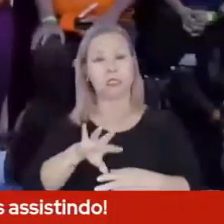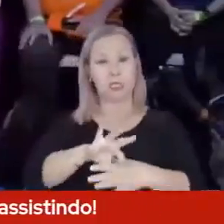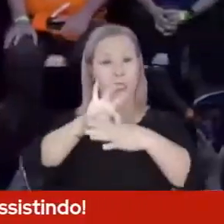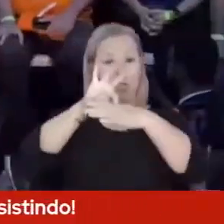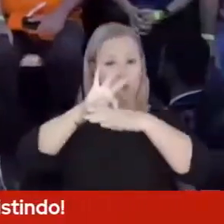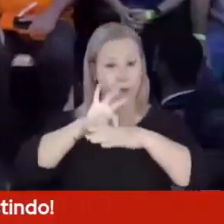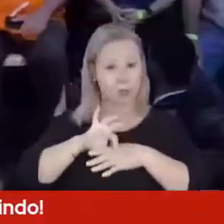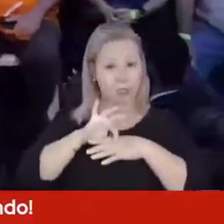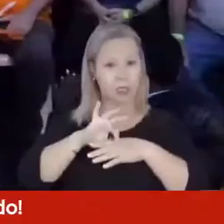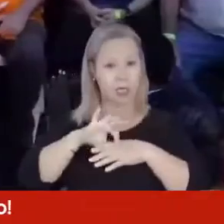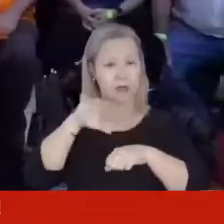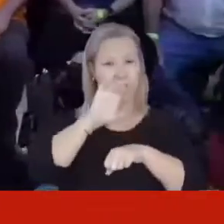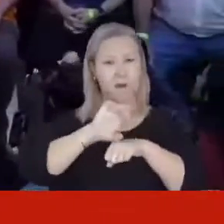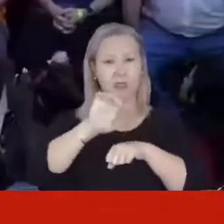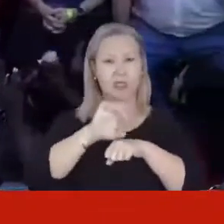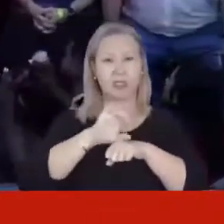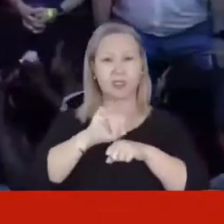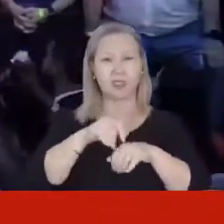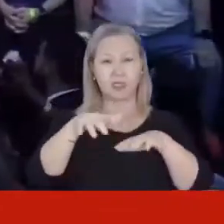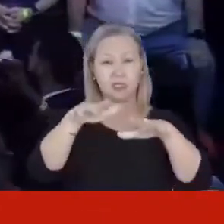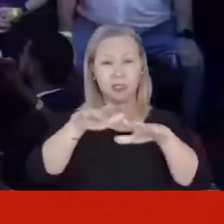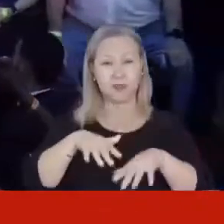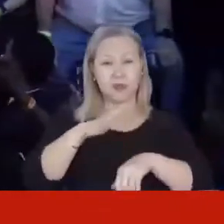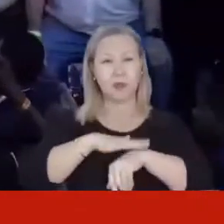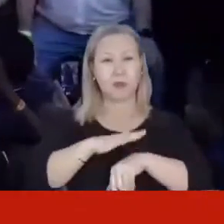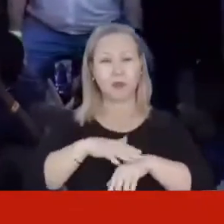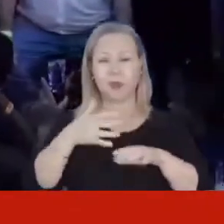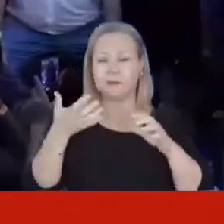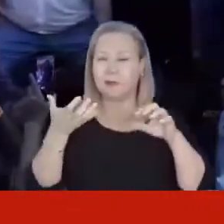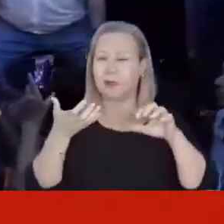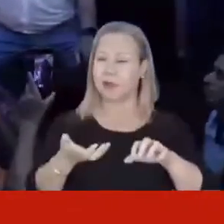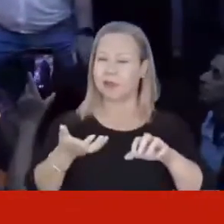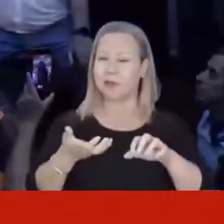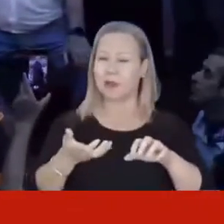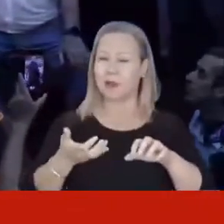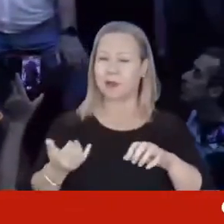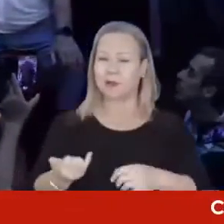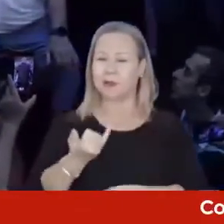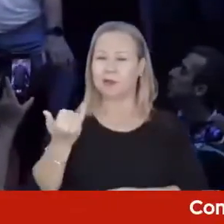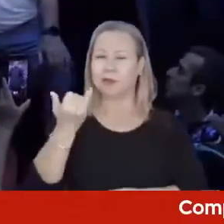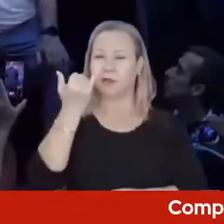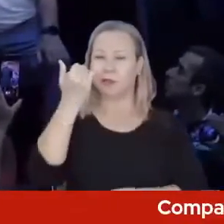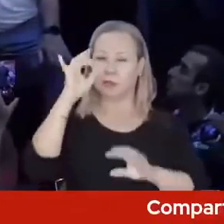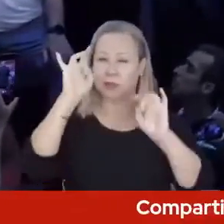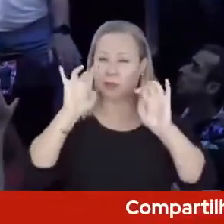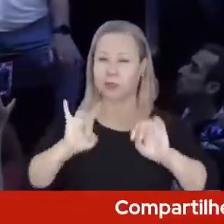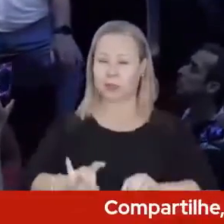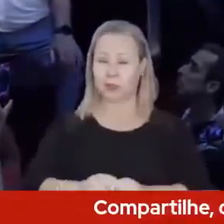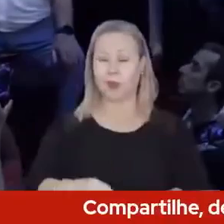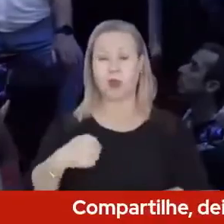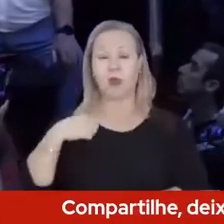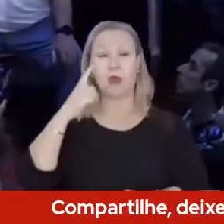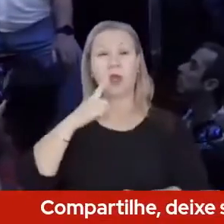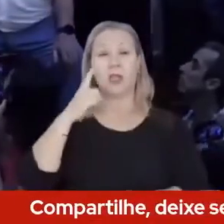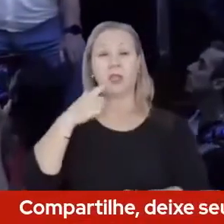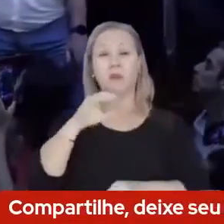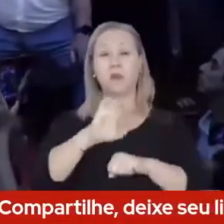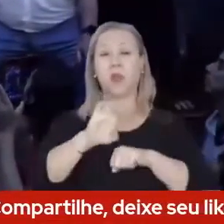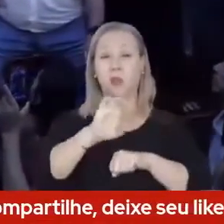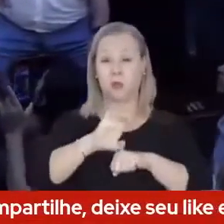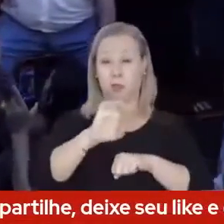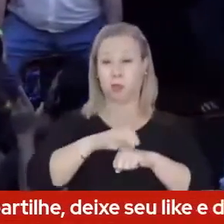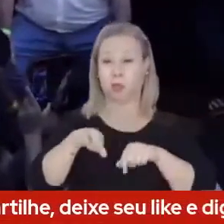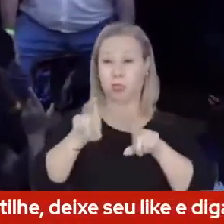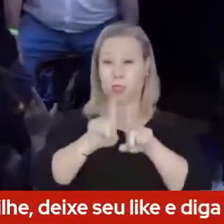mais efervescente do Congresso Nacional. Eu era deputado constituinte, não sei se você era, Alckmin,